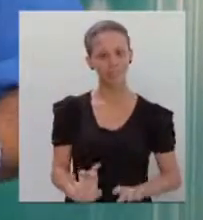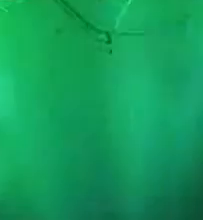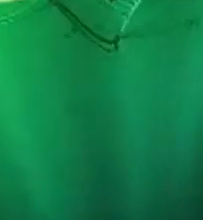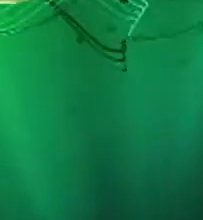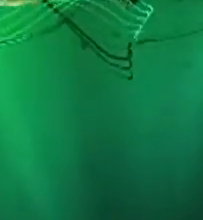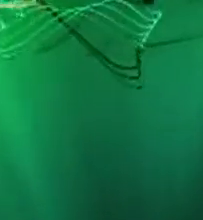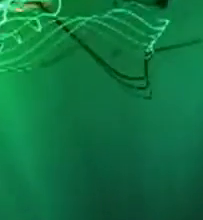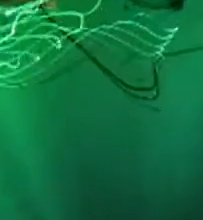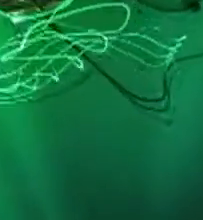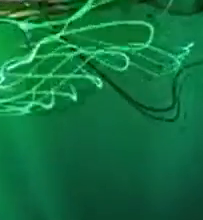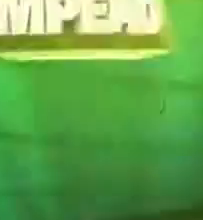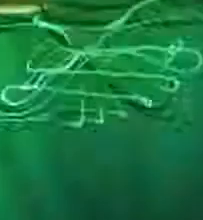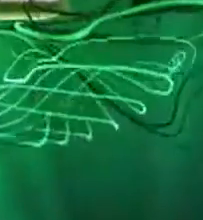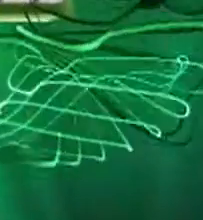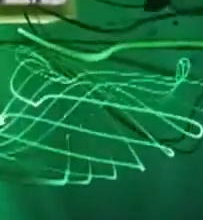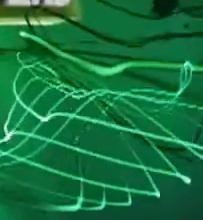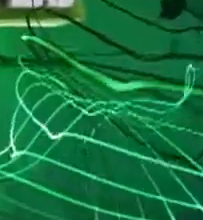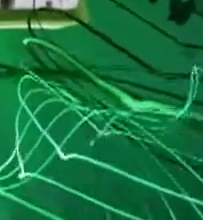Acompanhe.